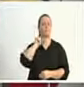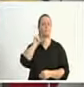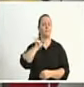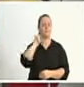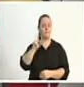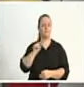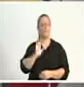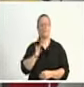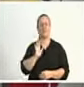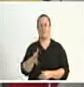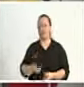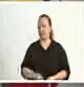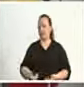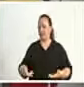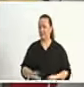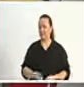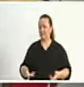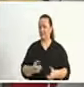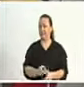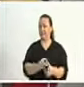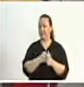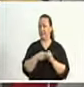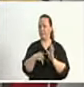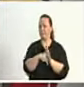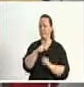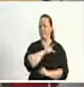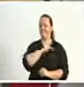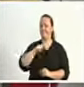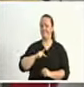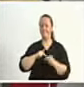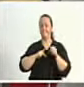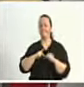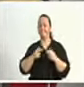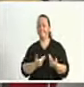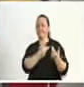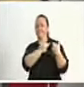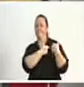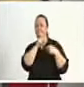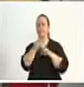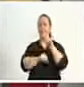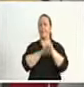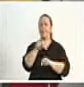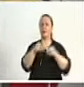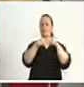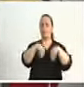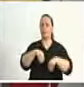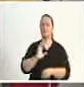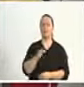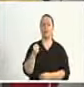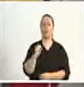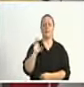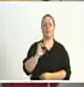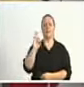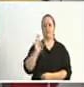os gastos com os juros da dívida pública, responsáveis por 80% do déficit nominal em relação